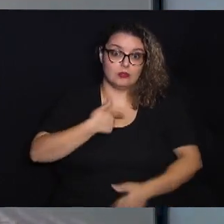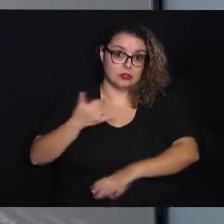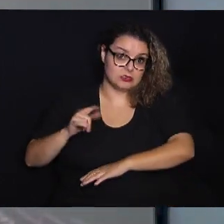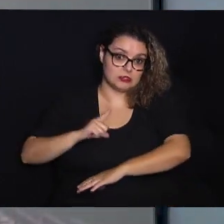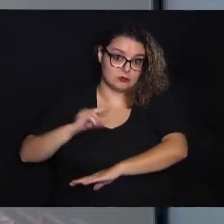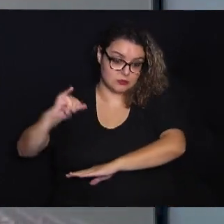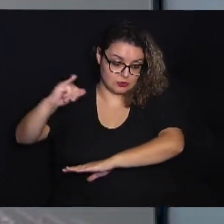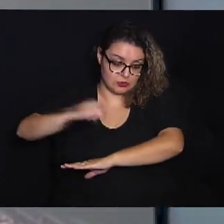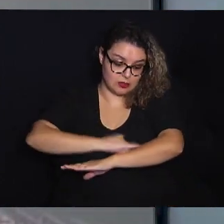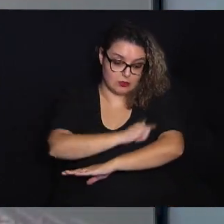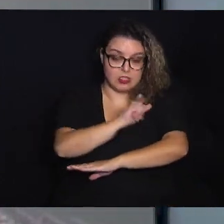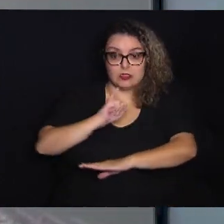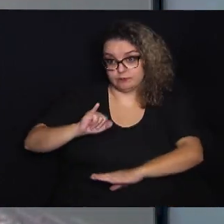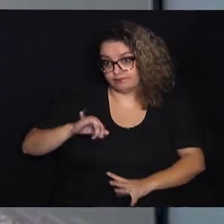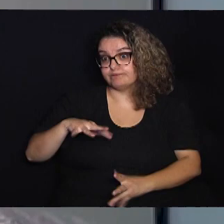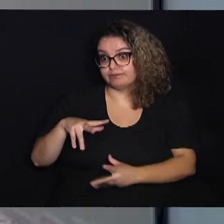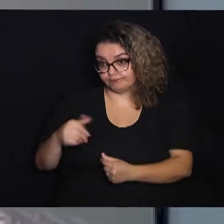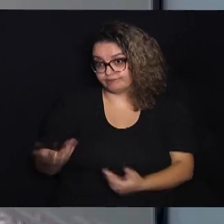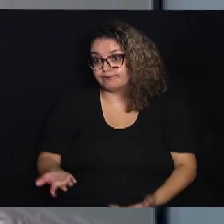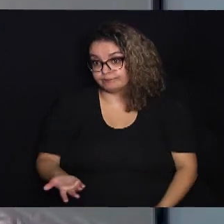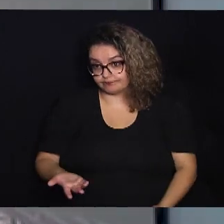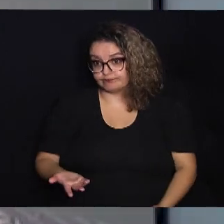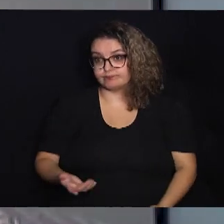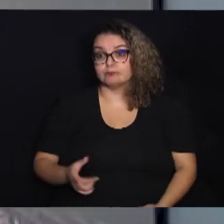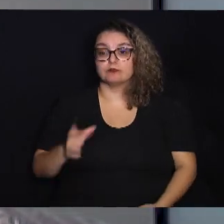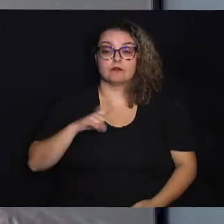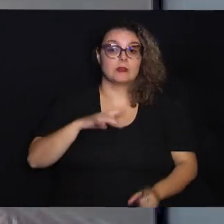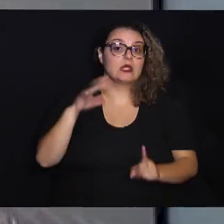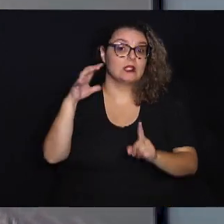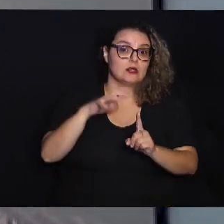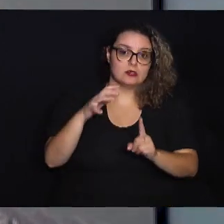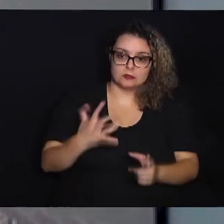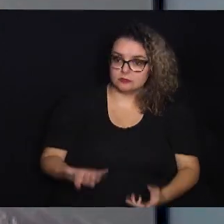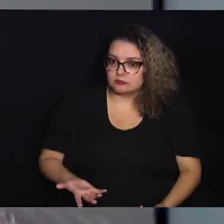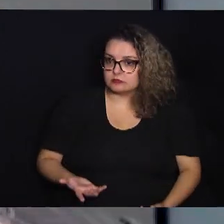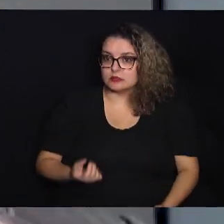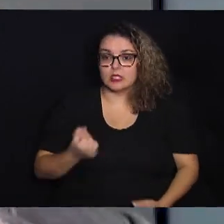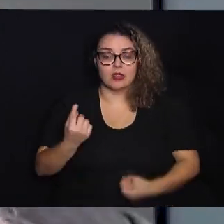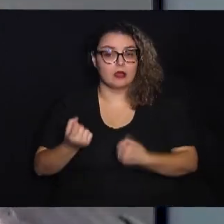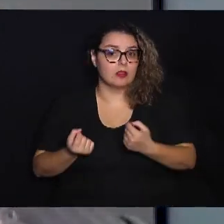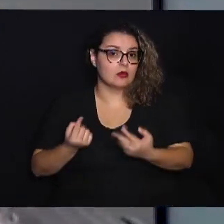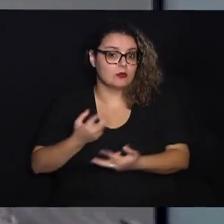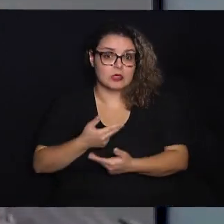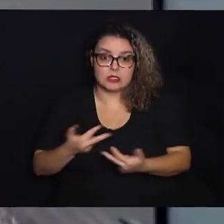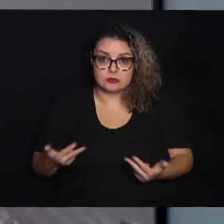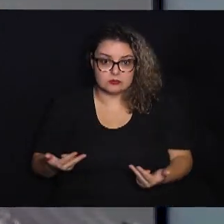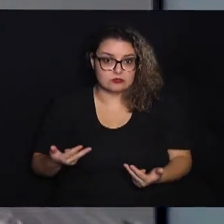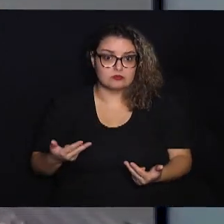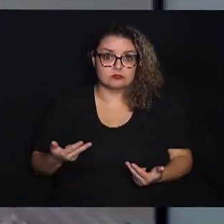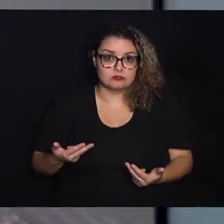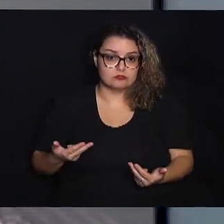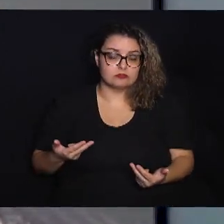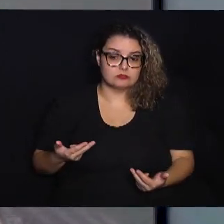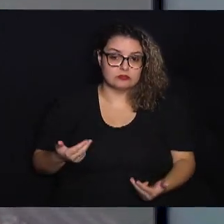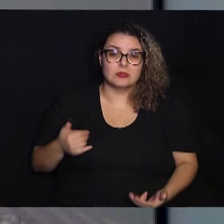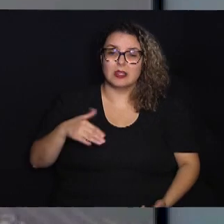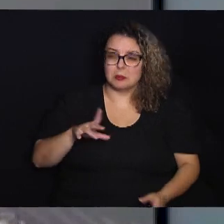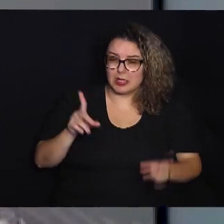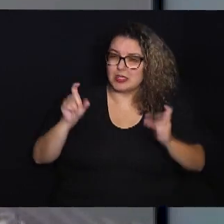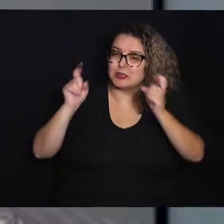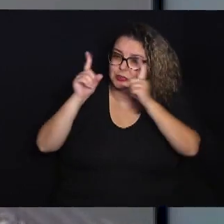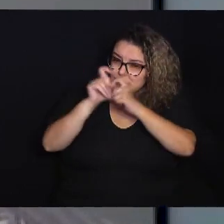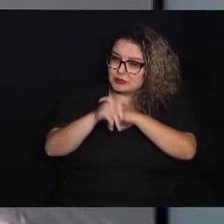temos um aeroporto, né, internacional, né, então a gente tem esse impacto, que determinadas questões são